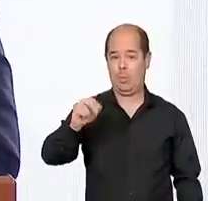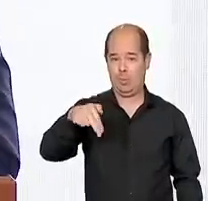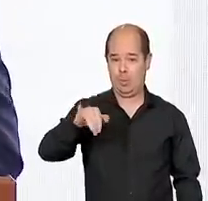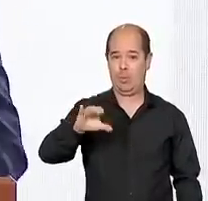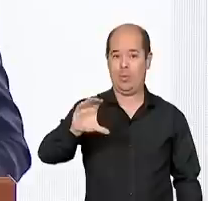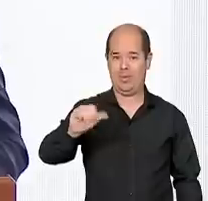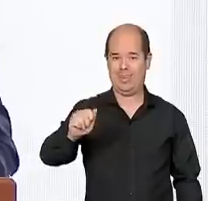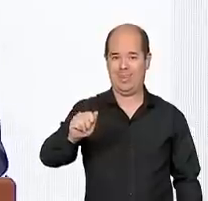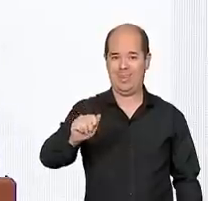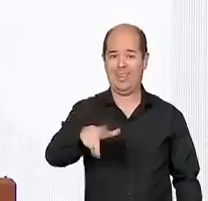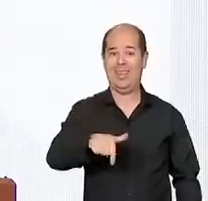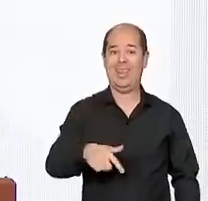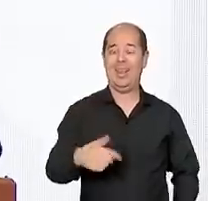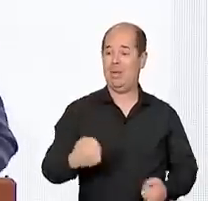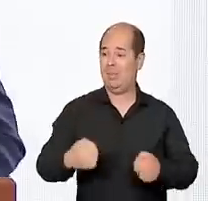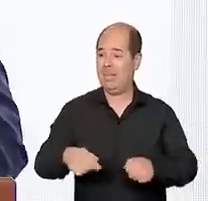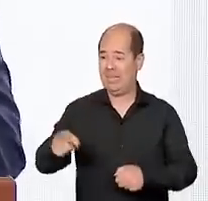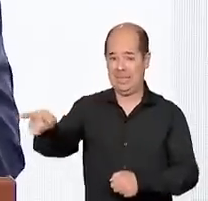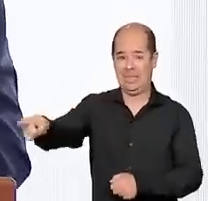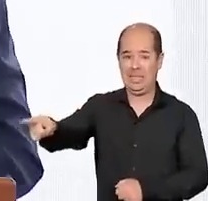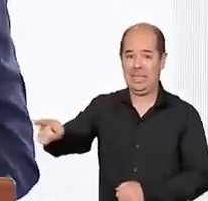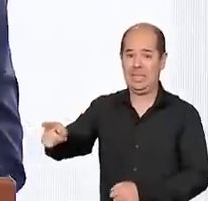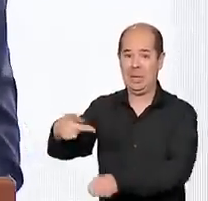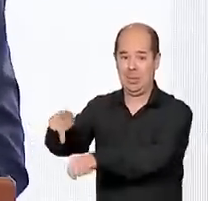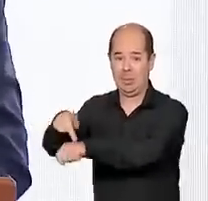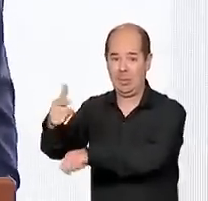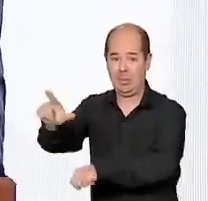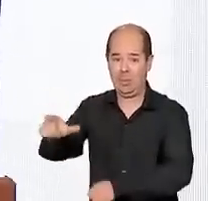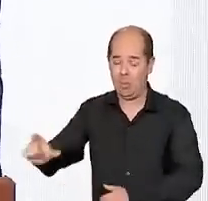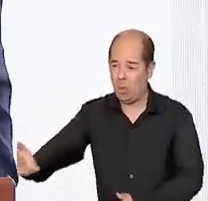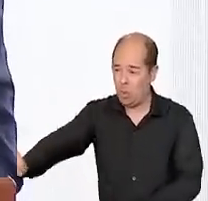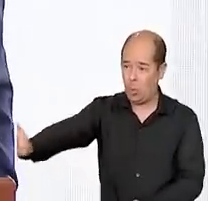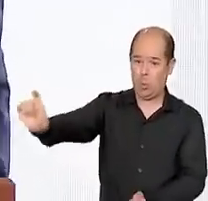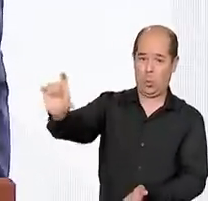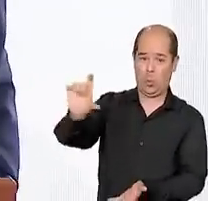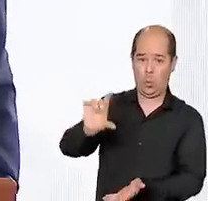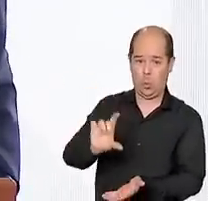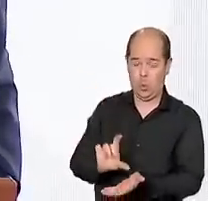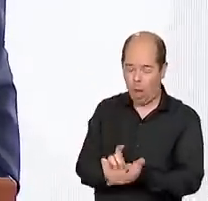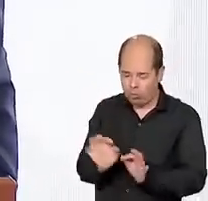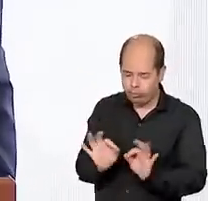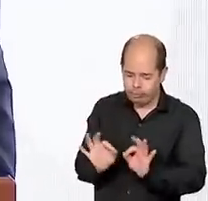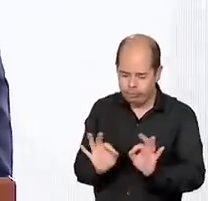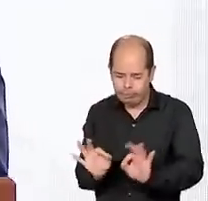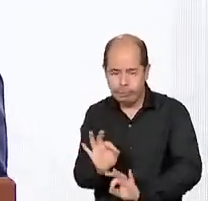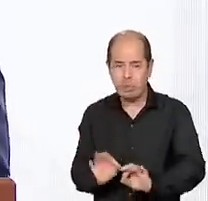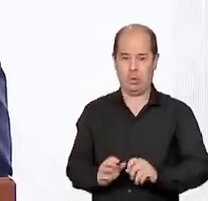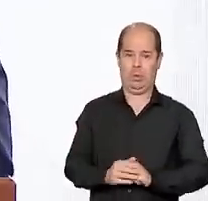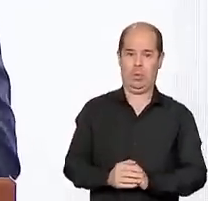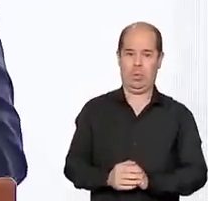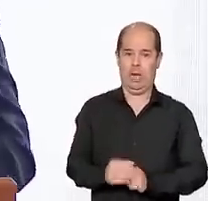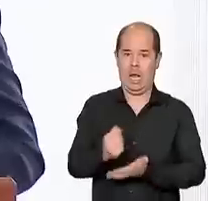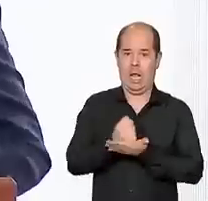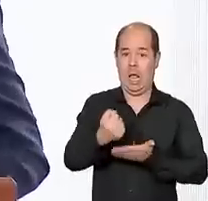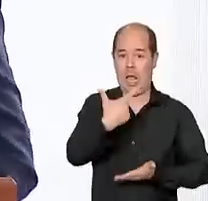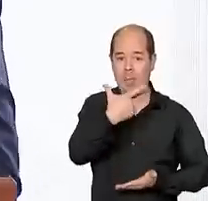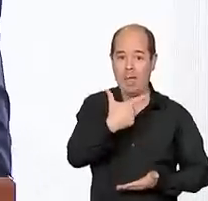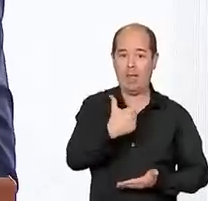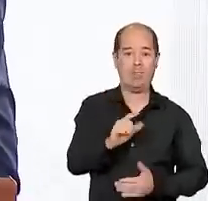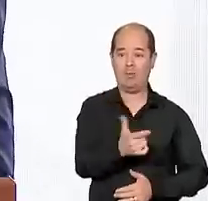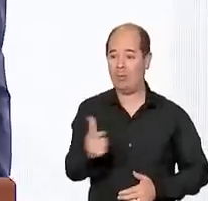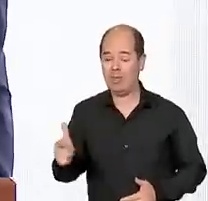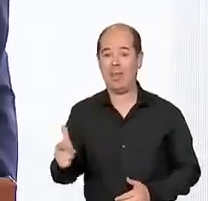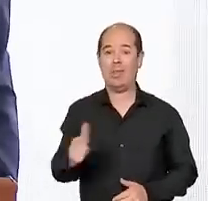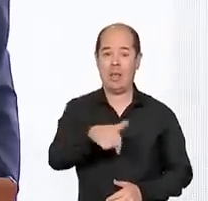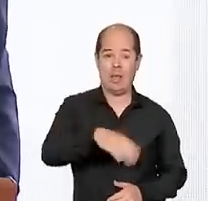Pasteur e não tinha acesso, aí o Brasil se movimenta para enfrentar a peste bubônica. Hoje nós